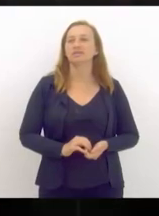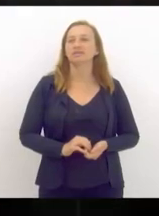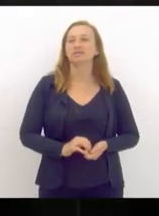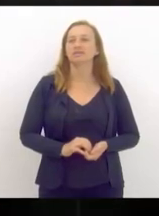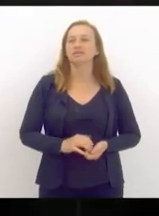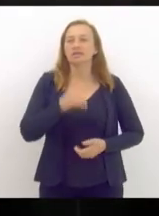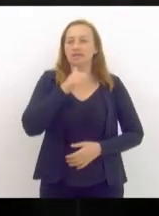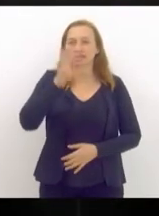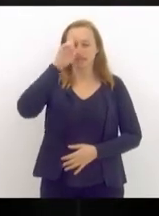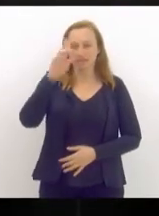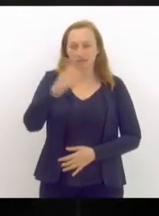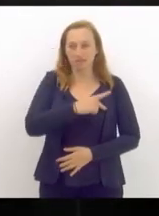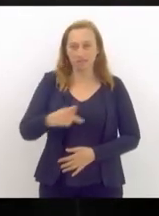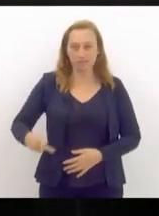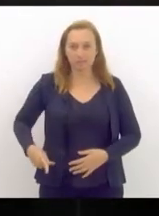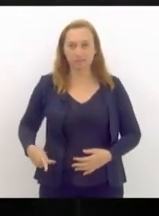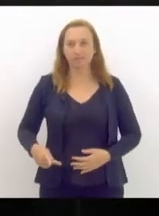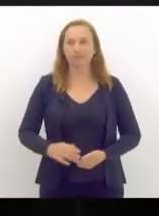Senhora presidente,